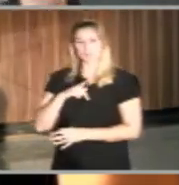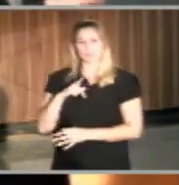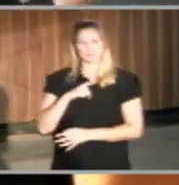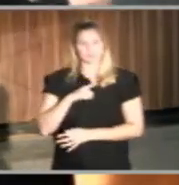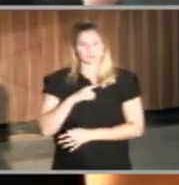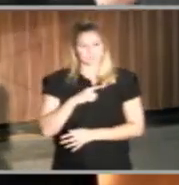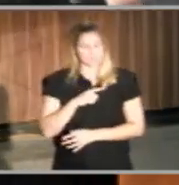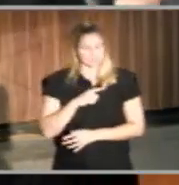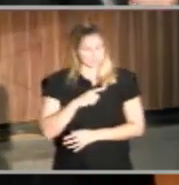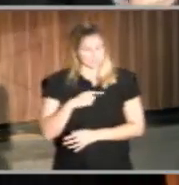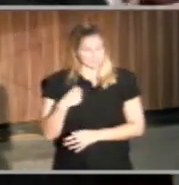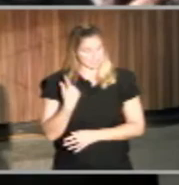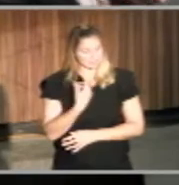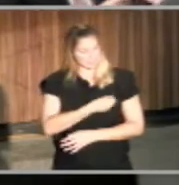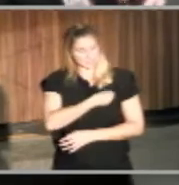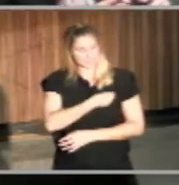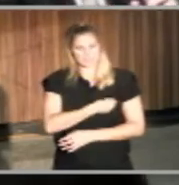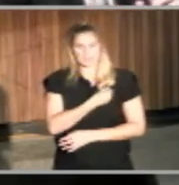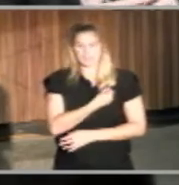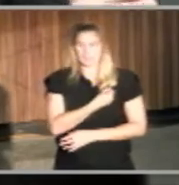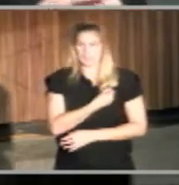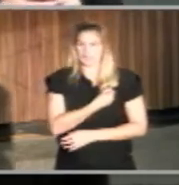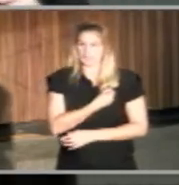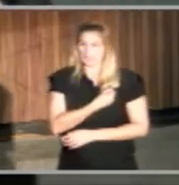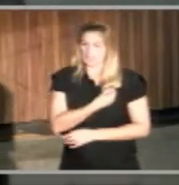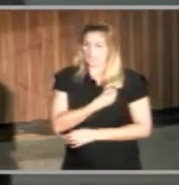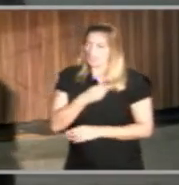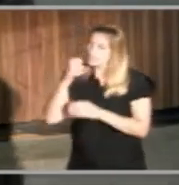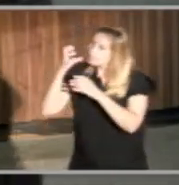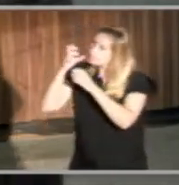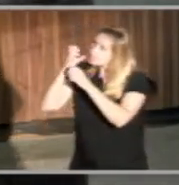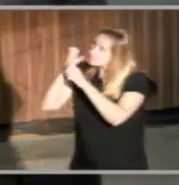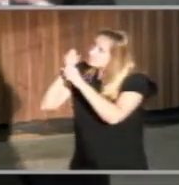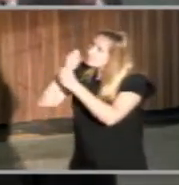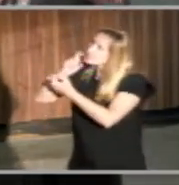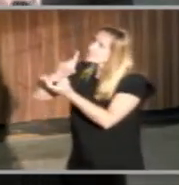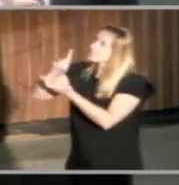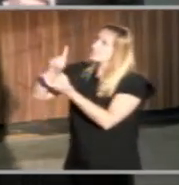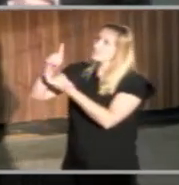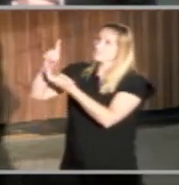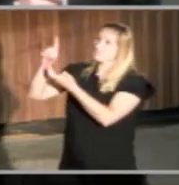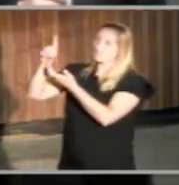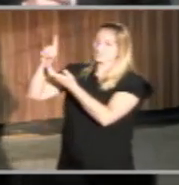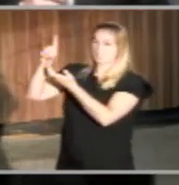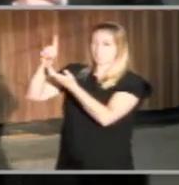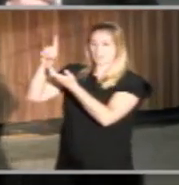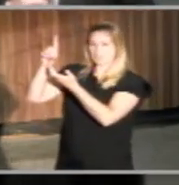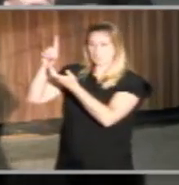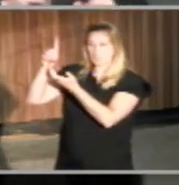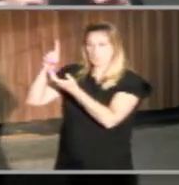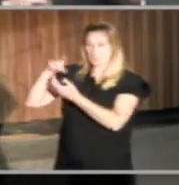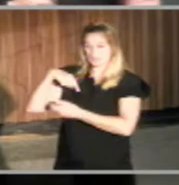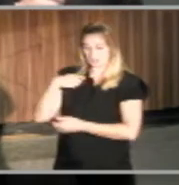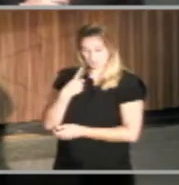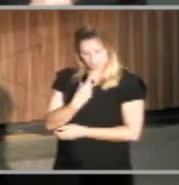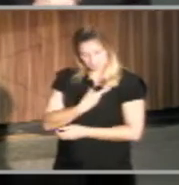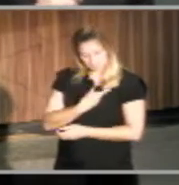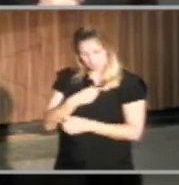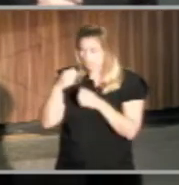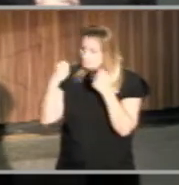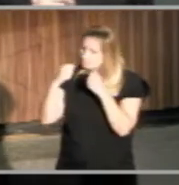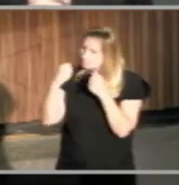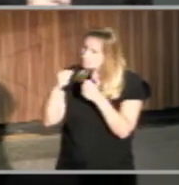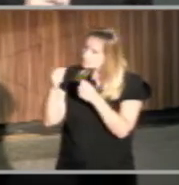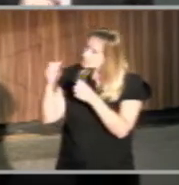gente vive essa dinâmica de Deus, a gente aprende a confiar nele, a gente aprende a depender